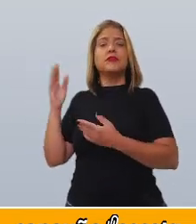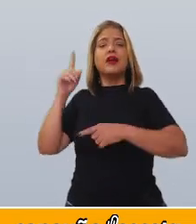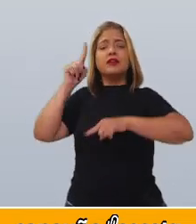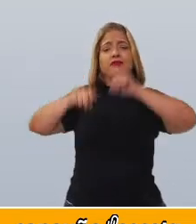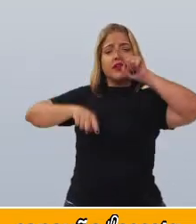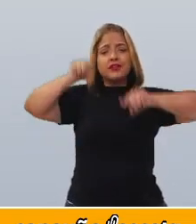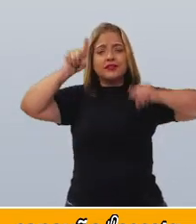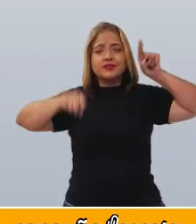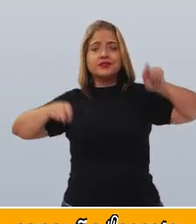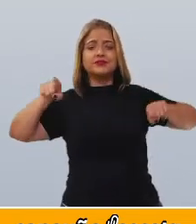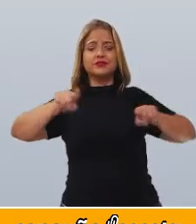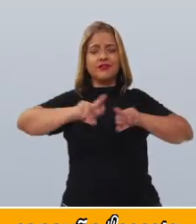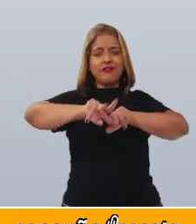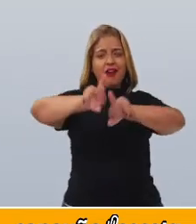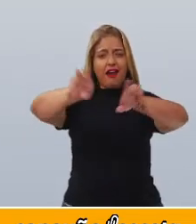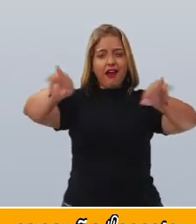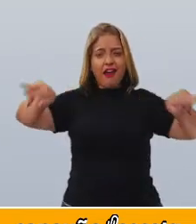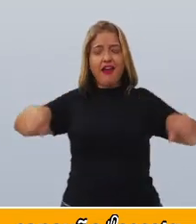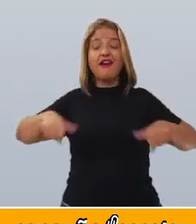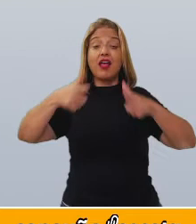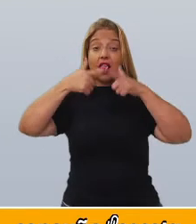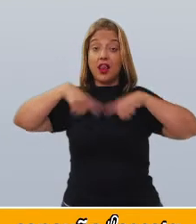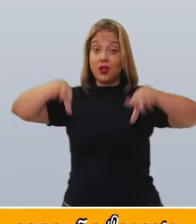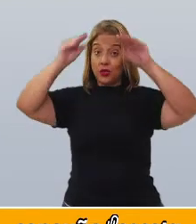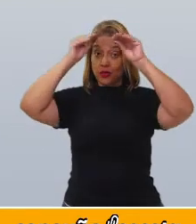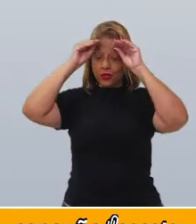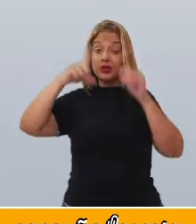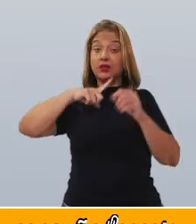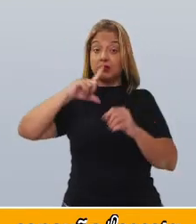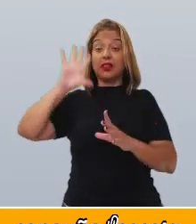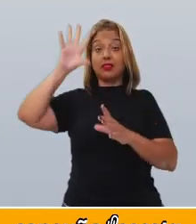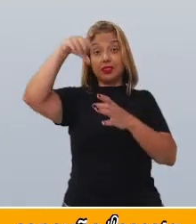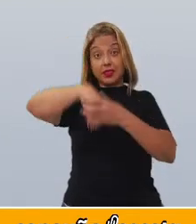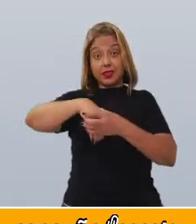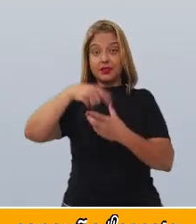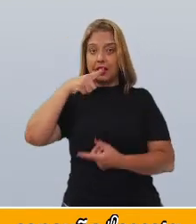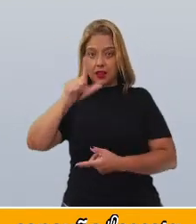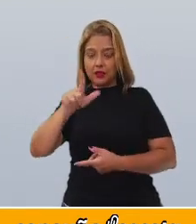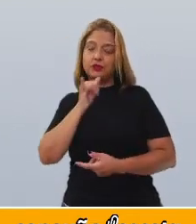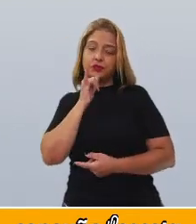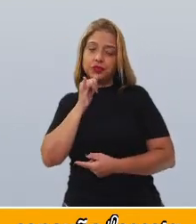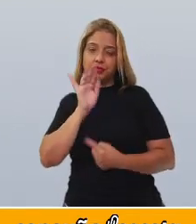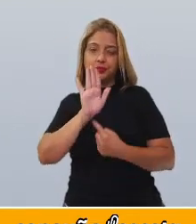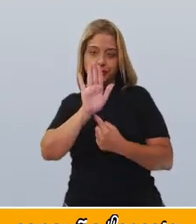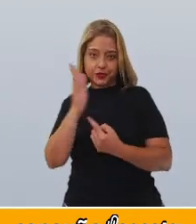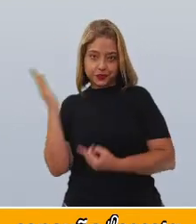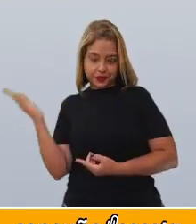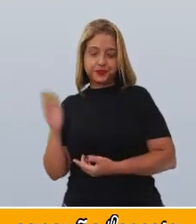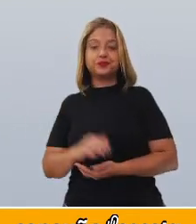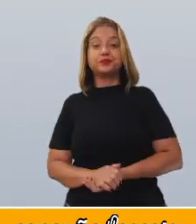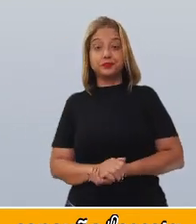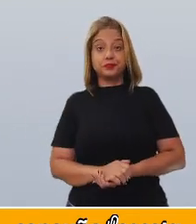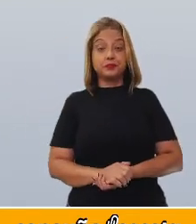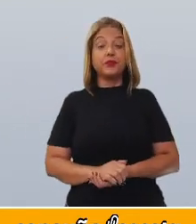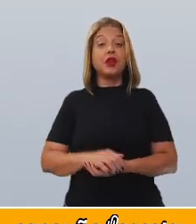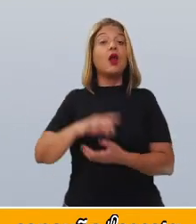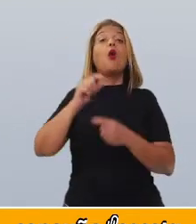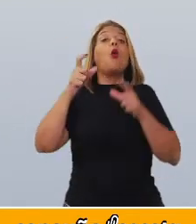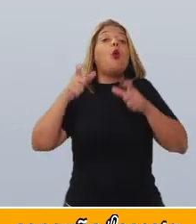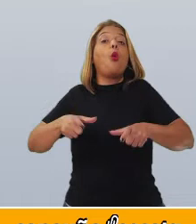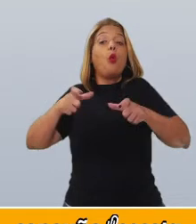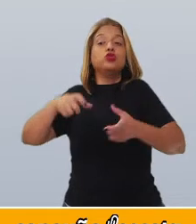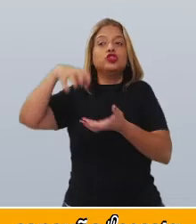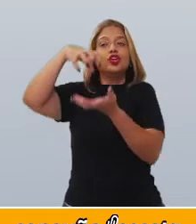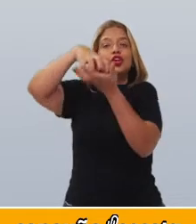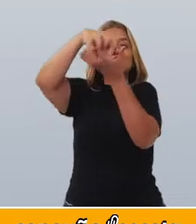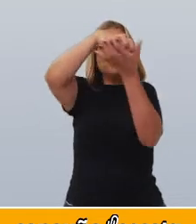linguísticas que se dão dentro de uma língua. Por exemplo, a região do país em que a língua é